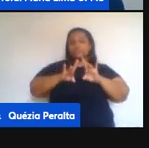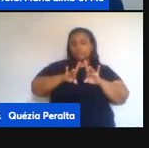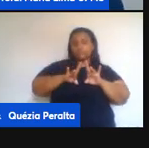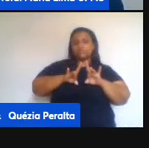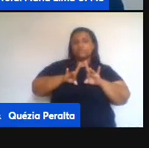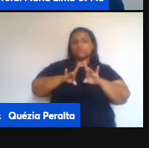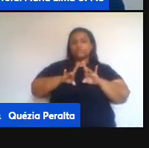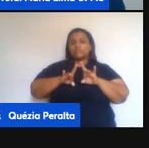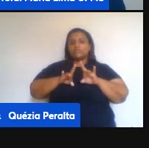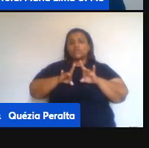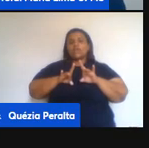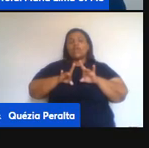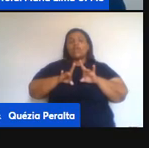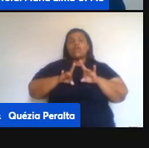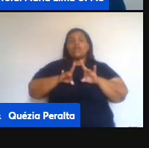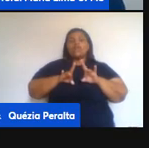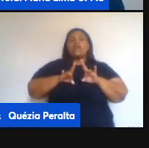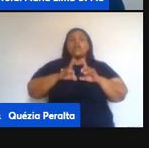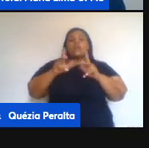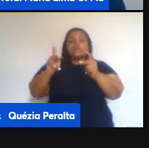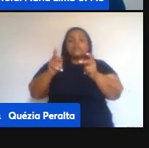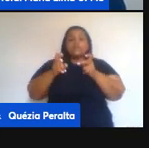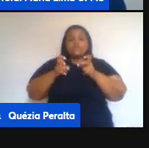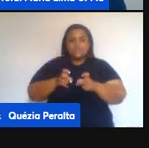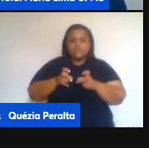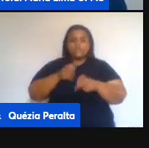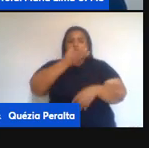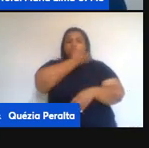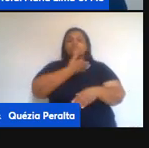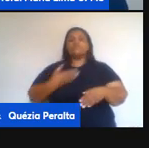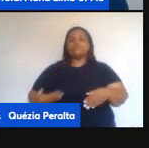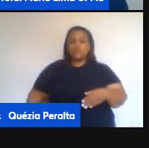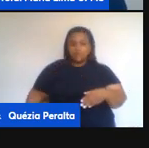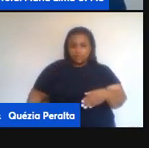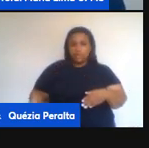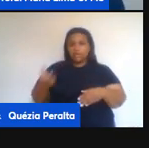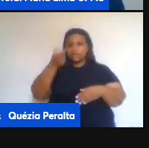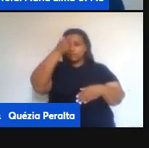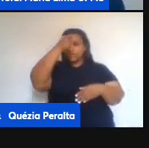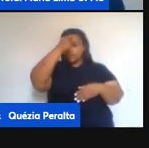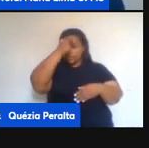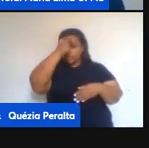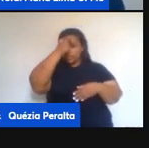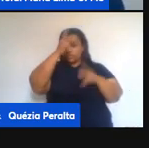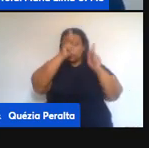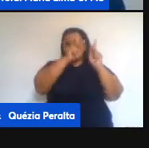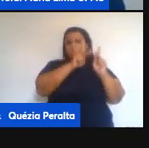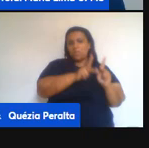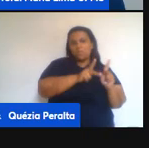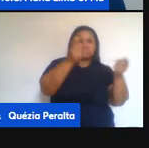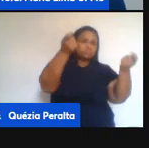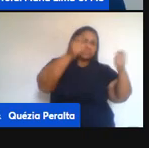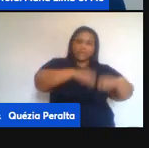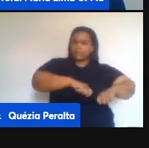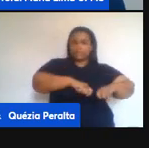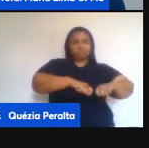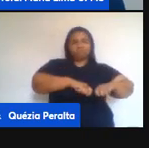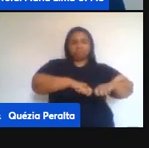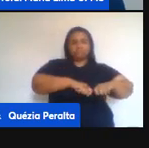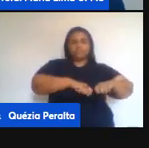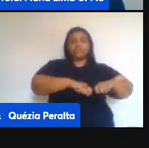capacidade de governar. Essa mentalidade que considera o povo incapaz de governar. Então, essa